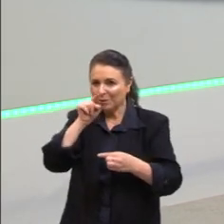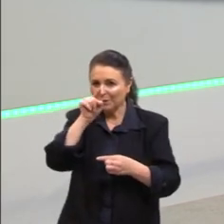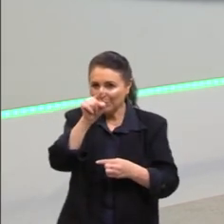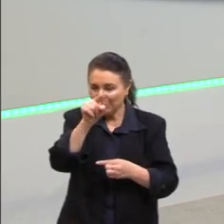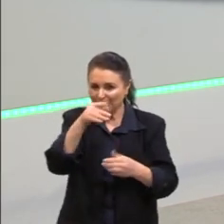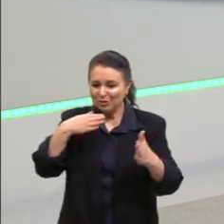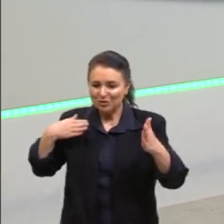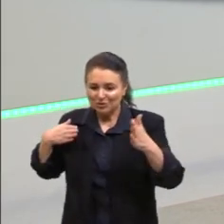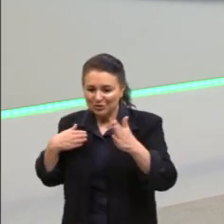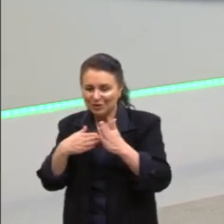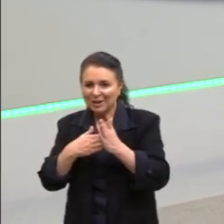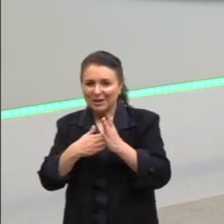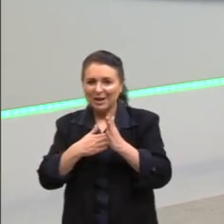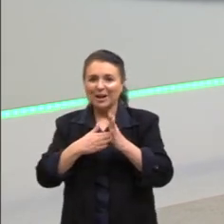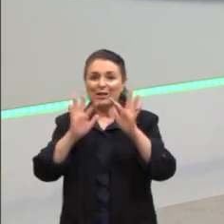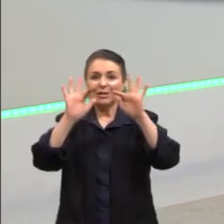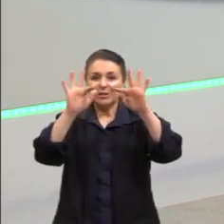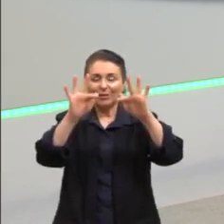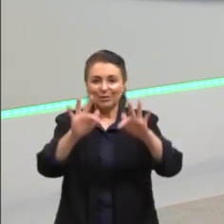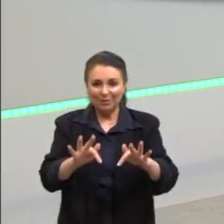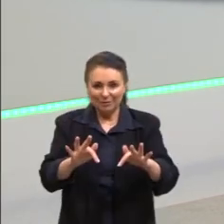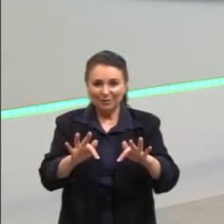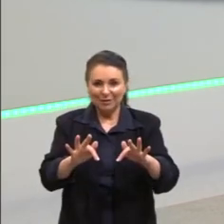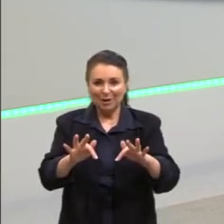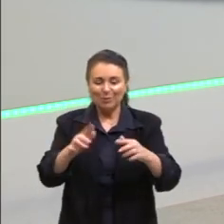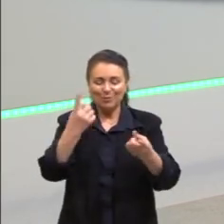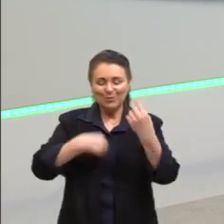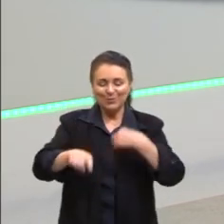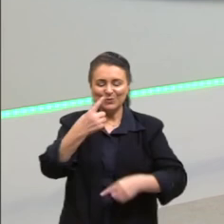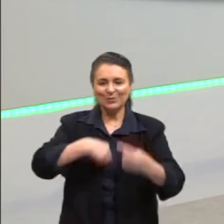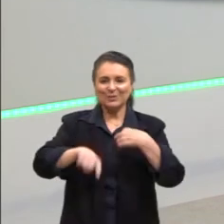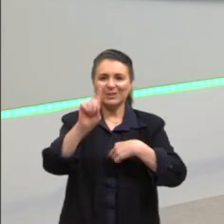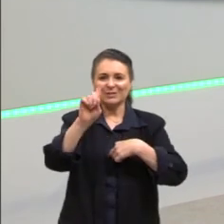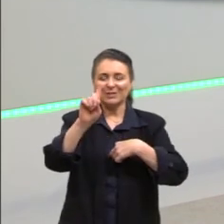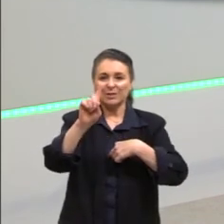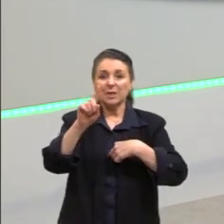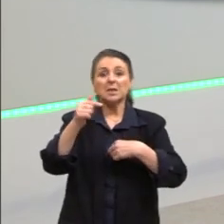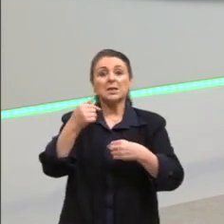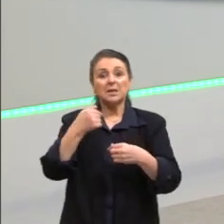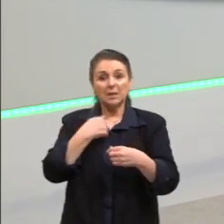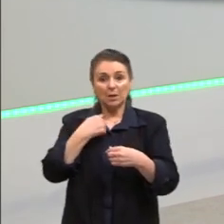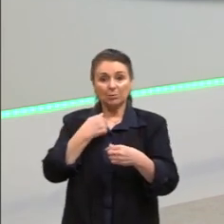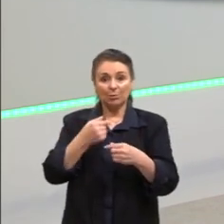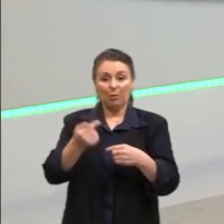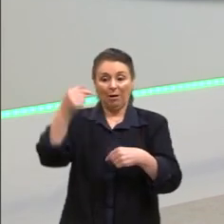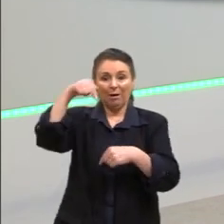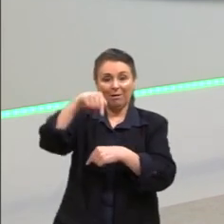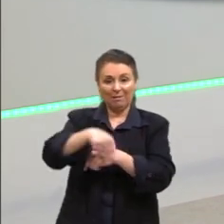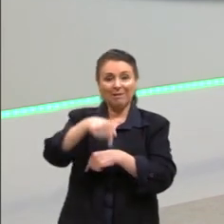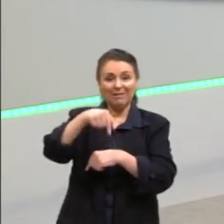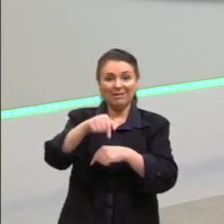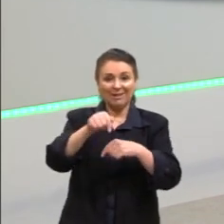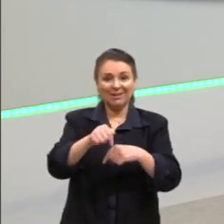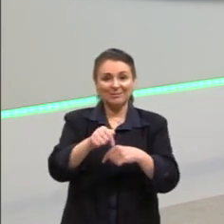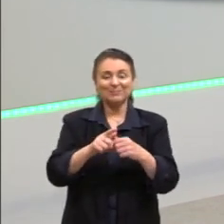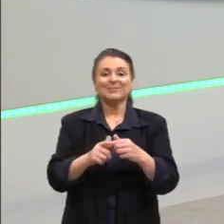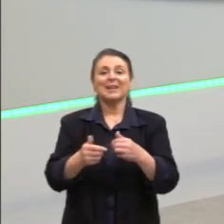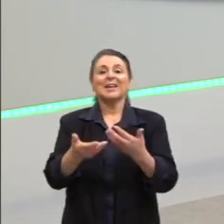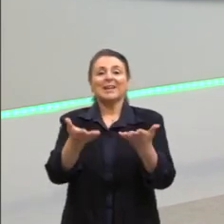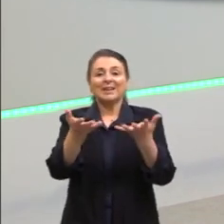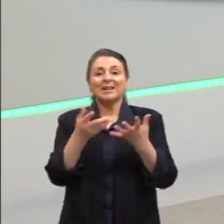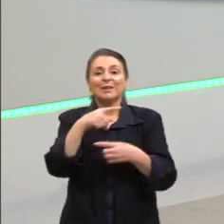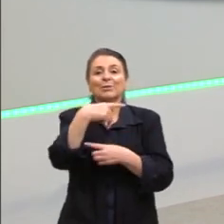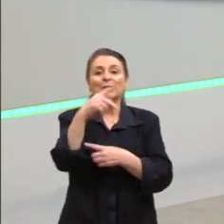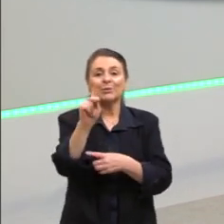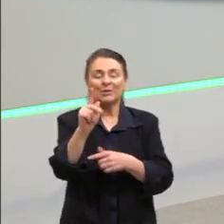final, nessa linha de chegada aí com sucesso. E eu estarei aqui do outro lado, né, da telinha, desejando sorte